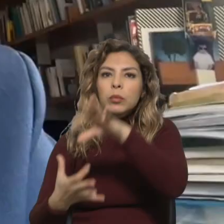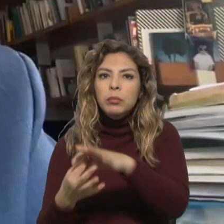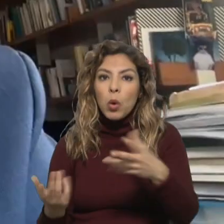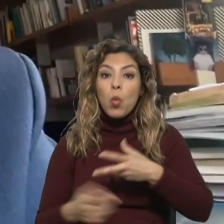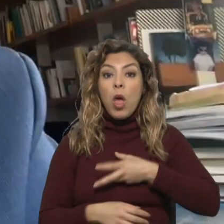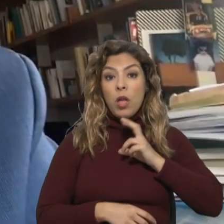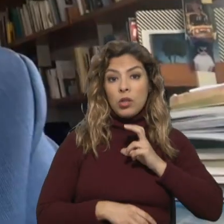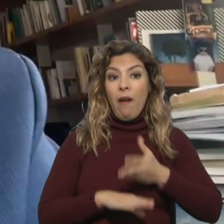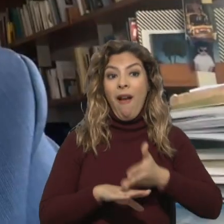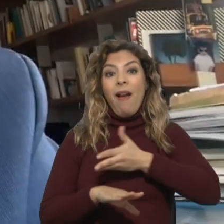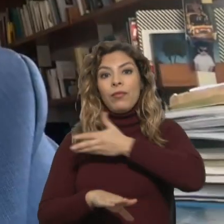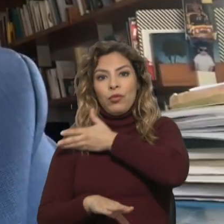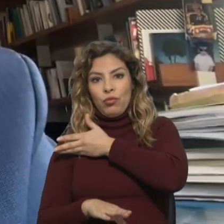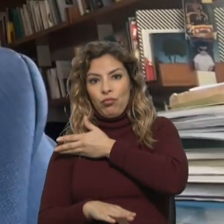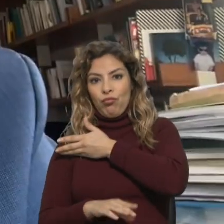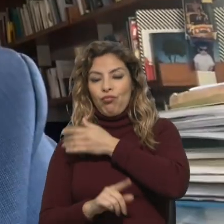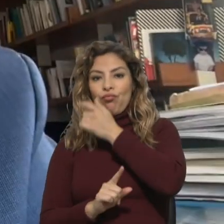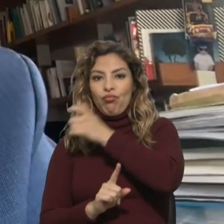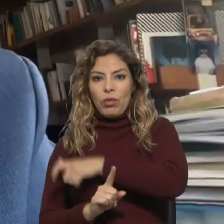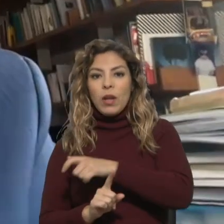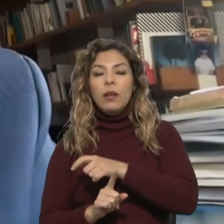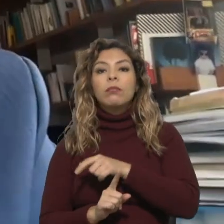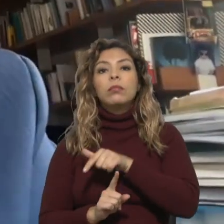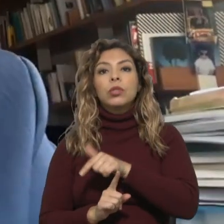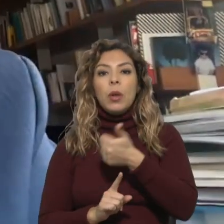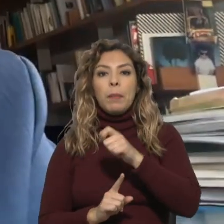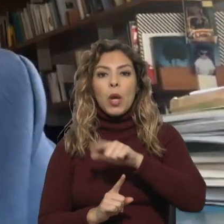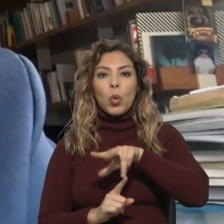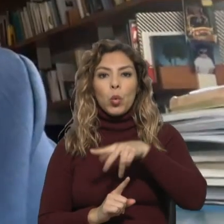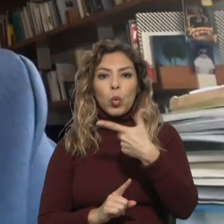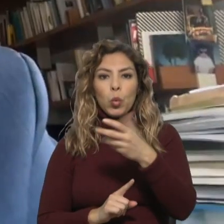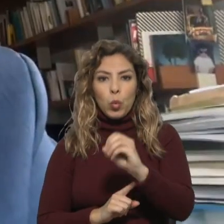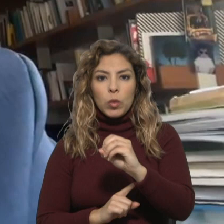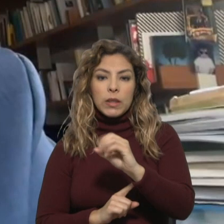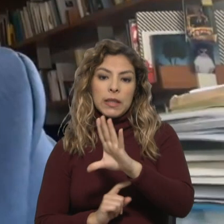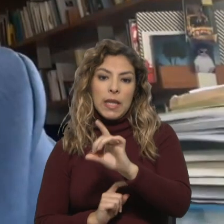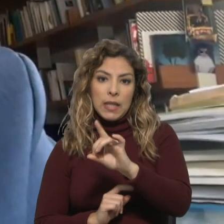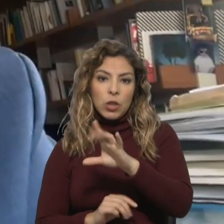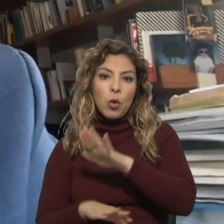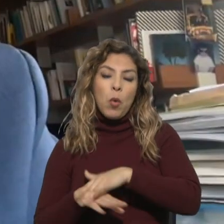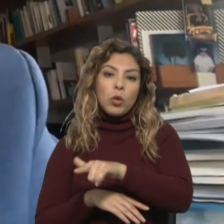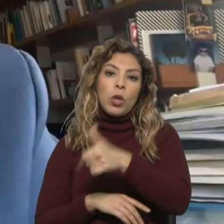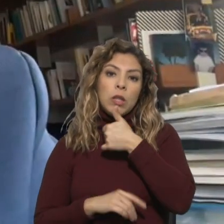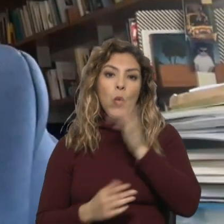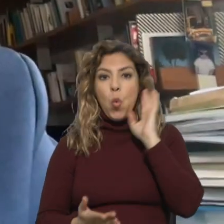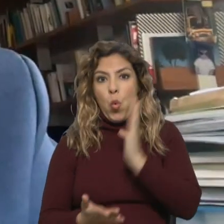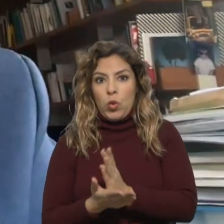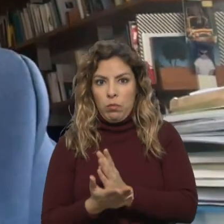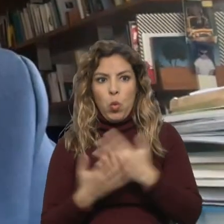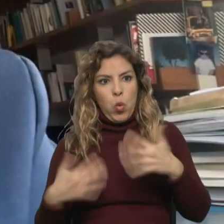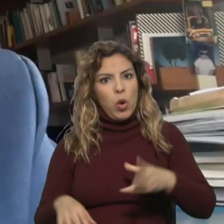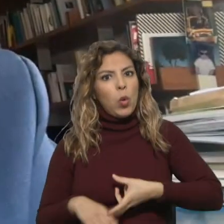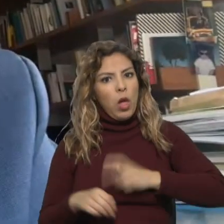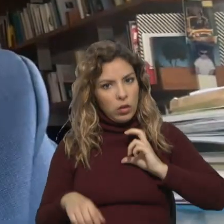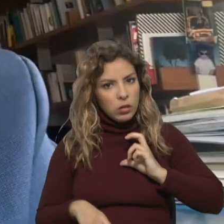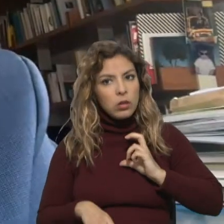relação aos anteriores. Aliás, considero que o Bento XVI também foi corajoso, nomeadamente na decisão última que tomou, mas